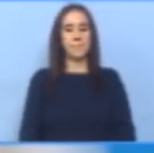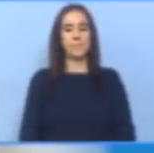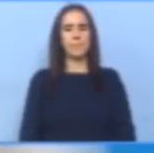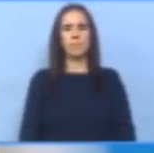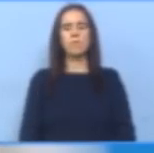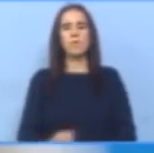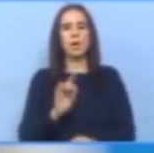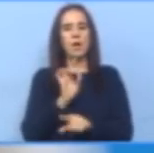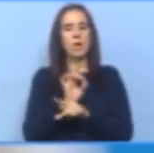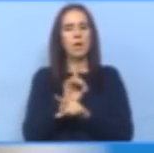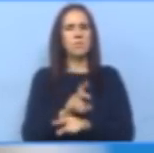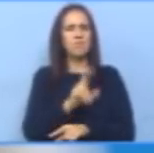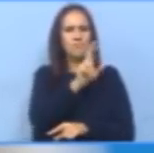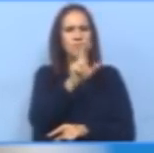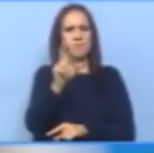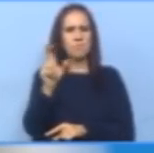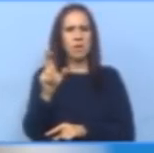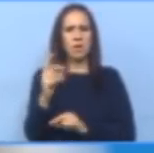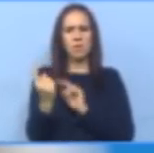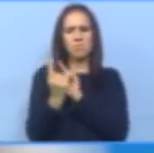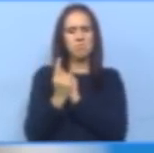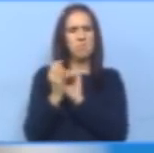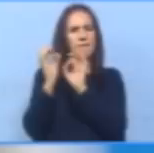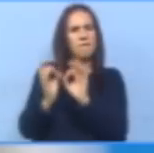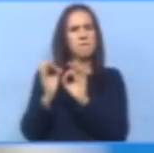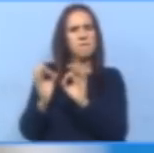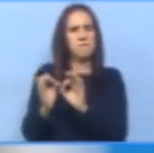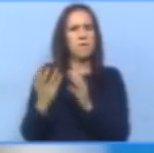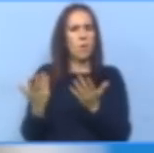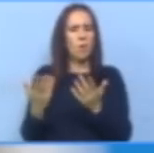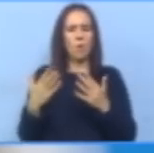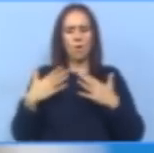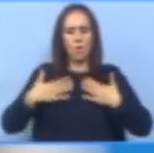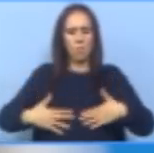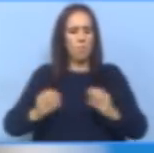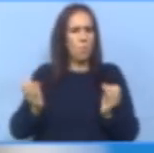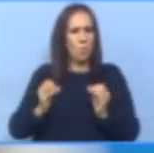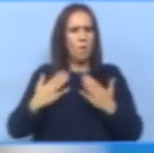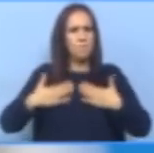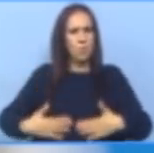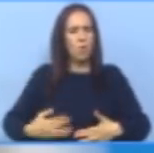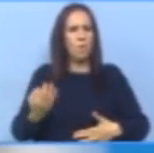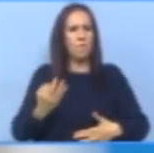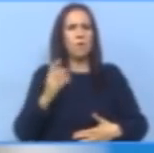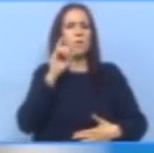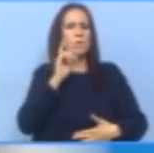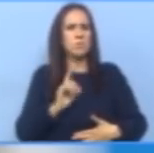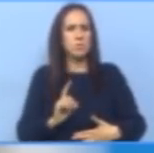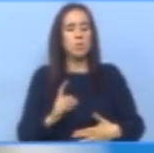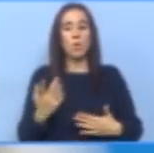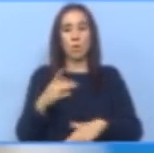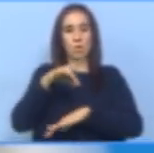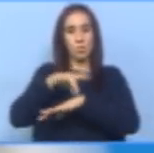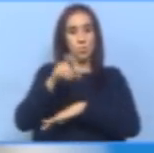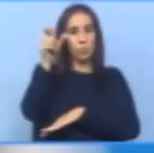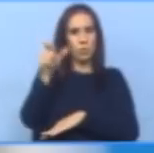Quando é que te vimos peregrino e te recolhemos, ou sem roupa e te vestimos? Quando é que te vimos doente